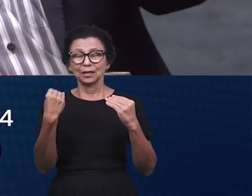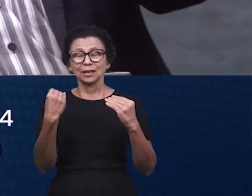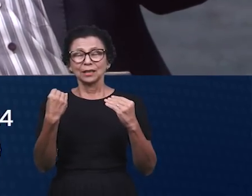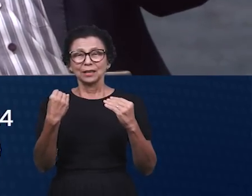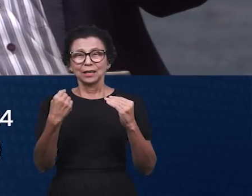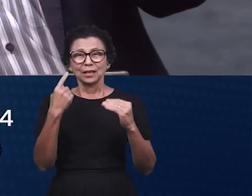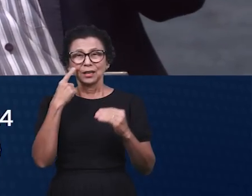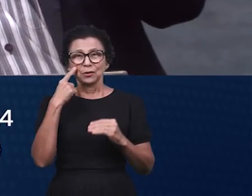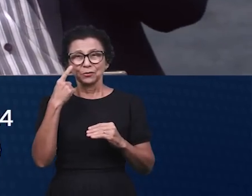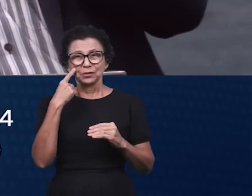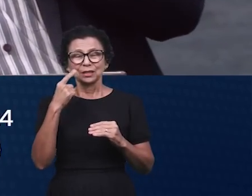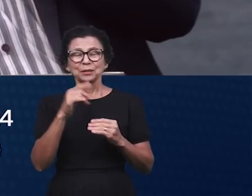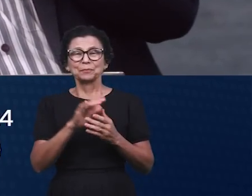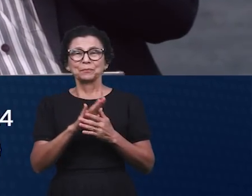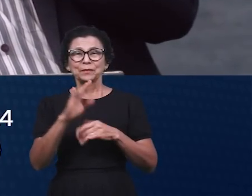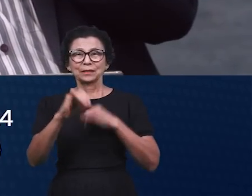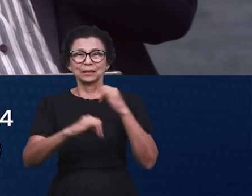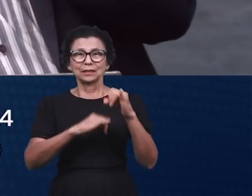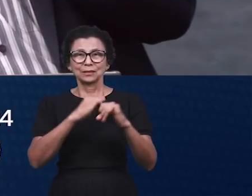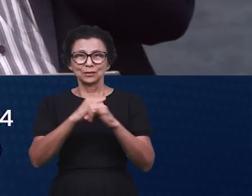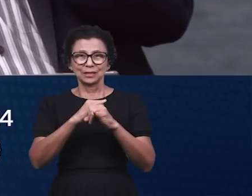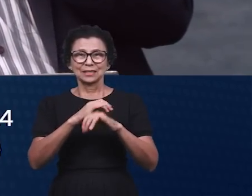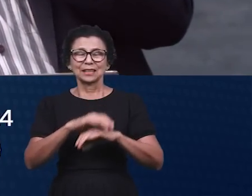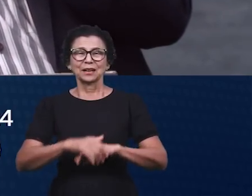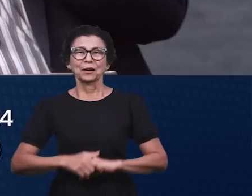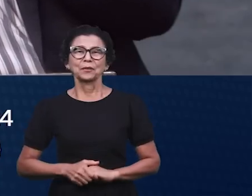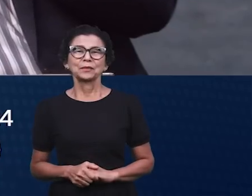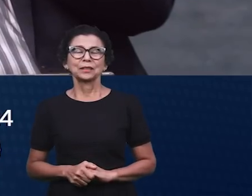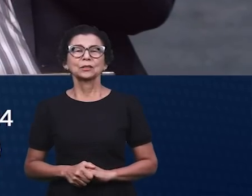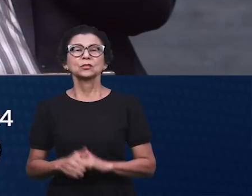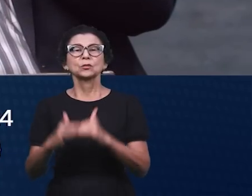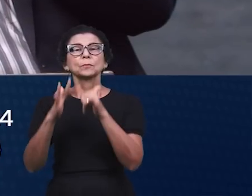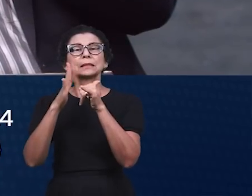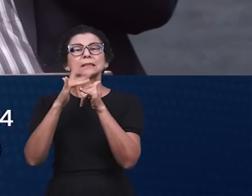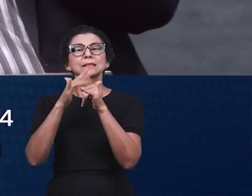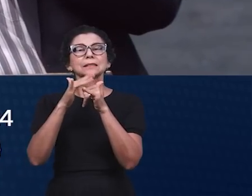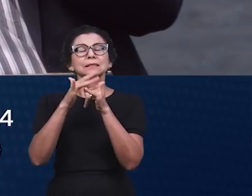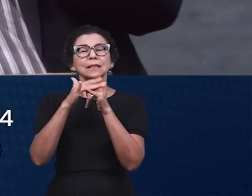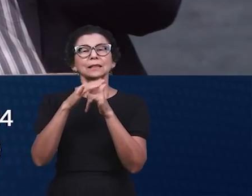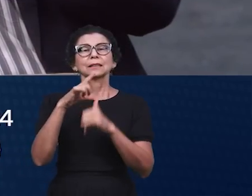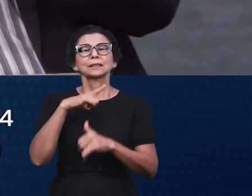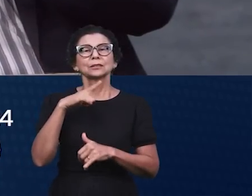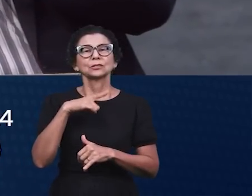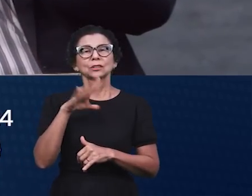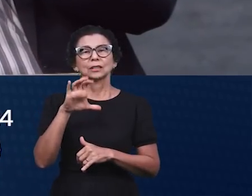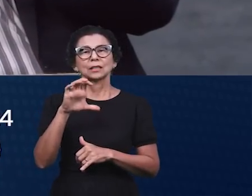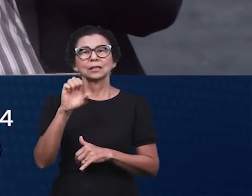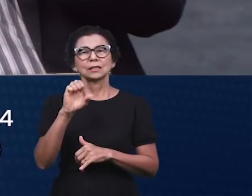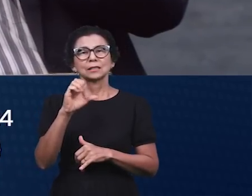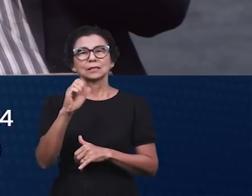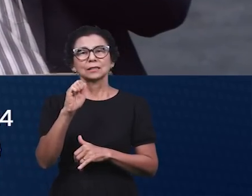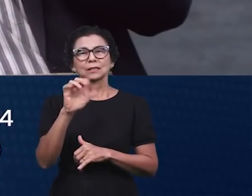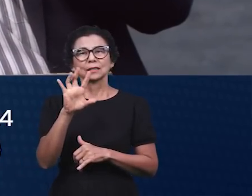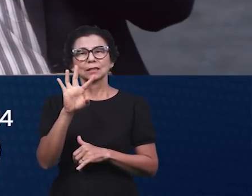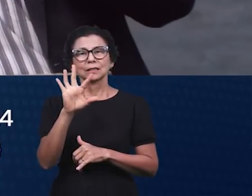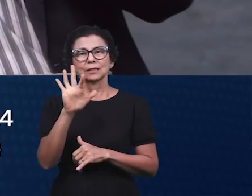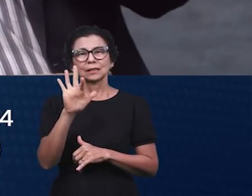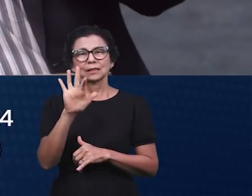no Manaim, de tocar uma escaleta, que era o instrumento que eu tinha. E era uma coisa muito engraçada,